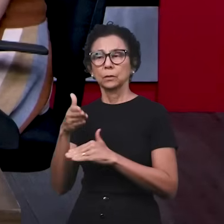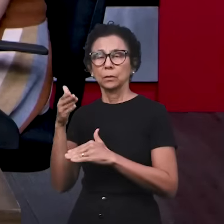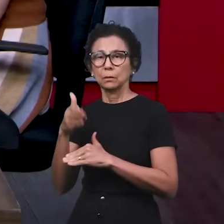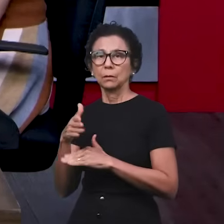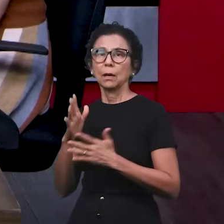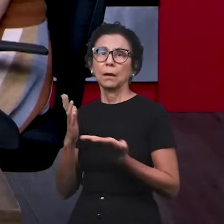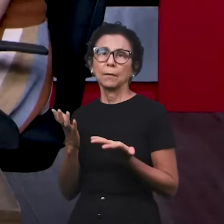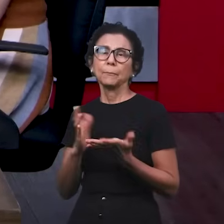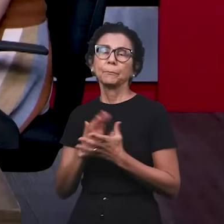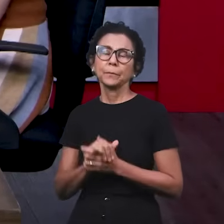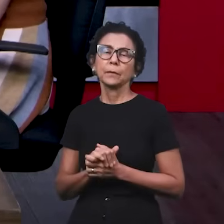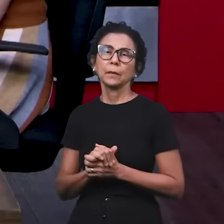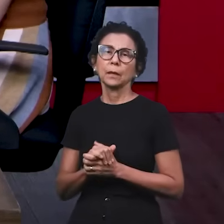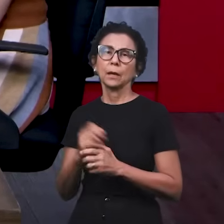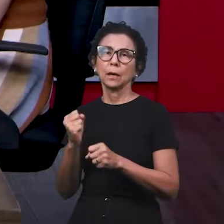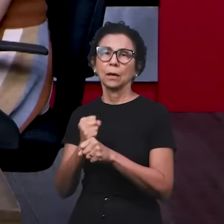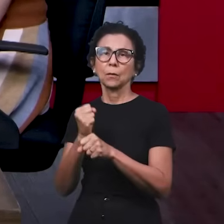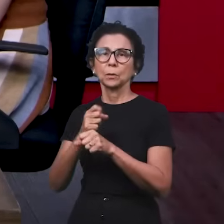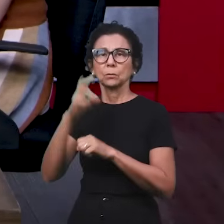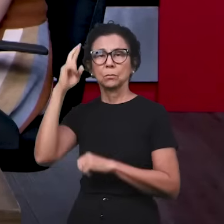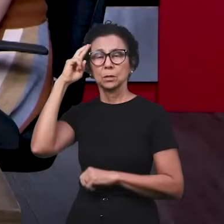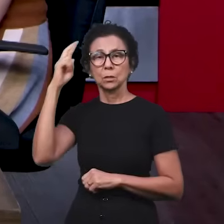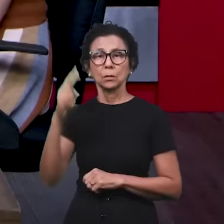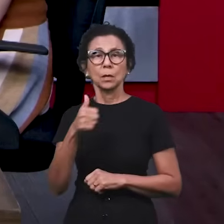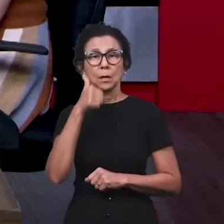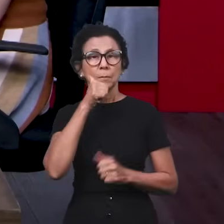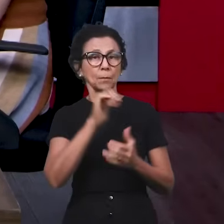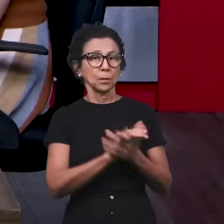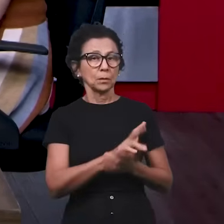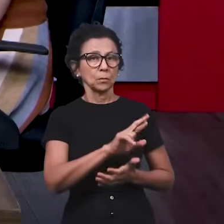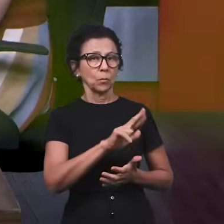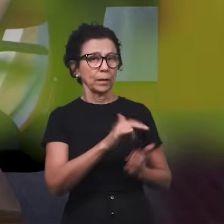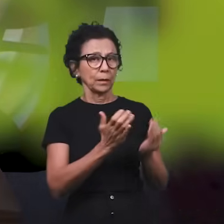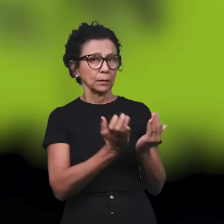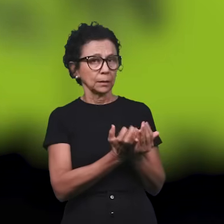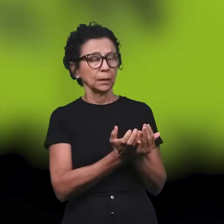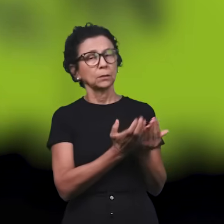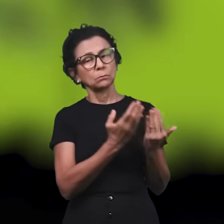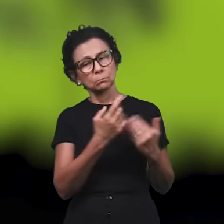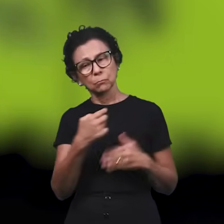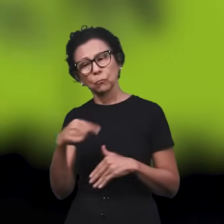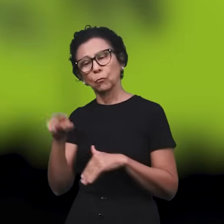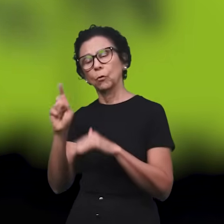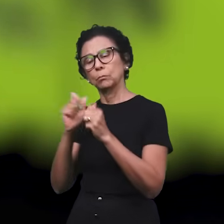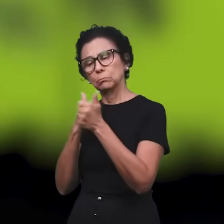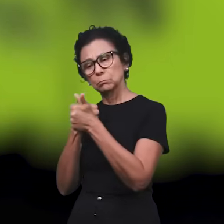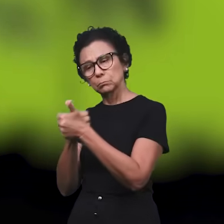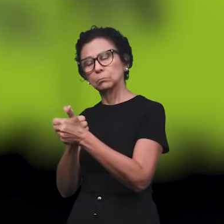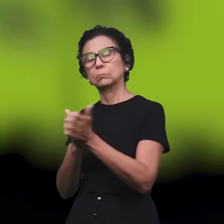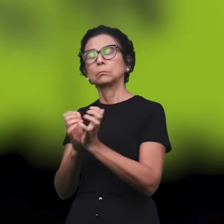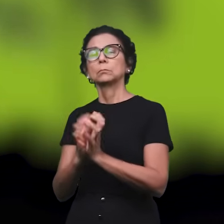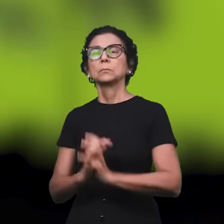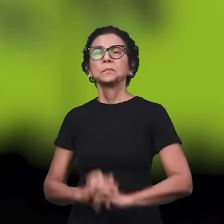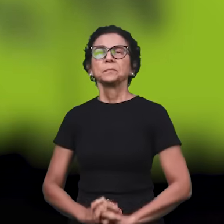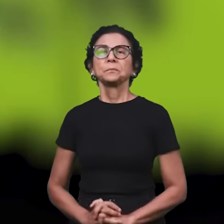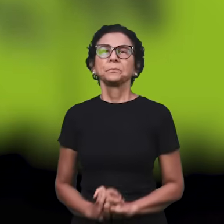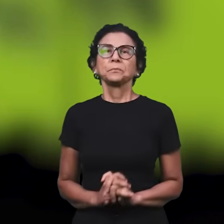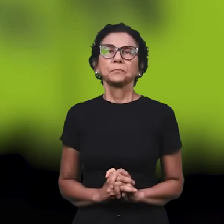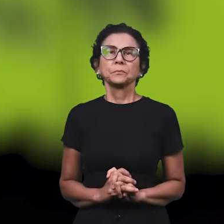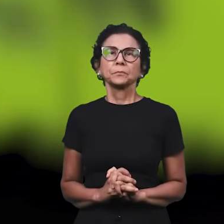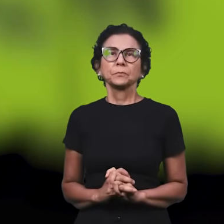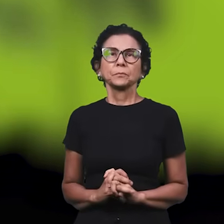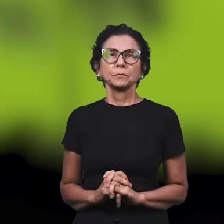a minha esposa Vera também não era crente, né? E também foi conosco. E a nossa